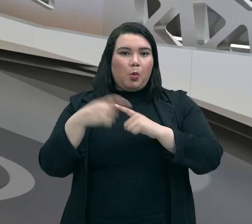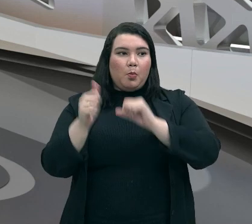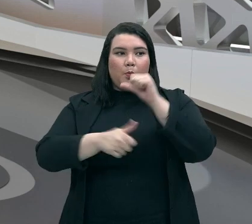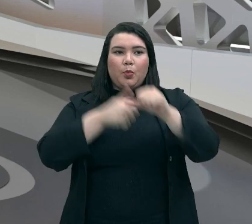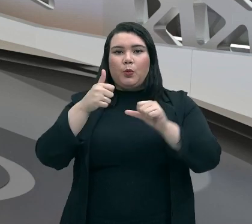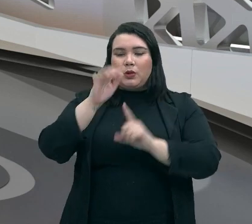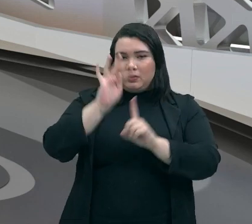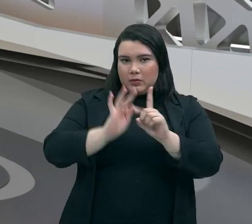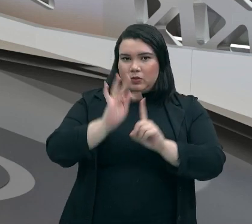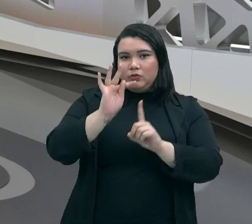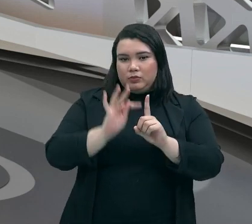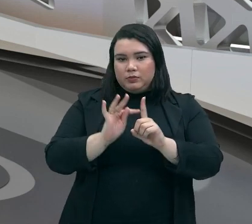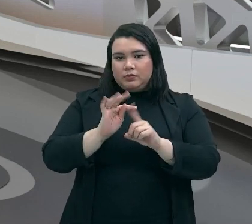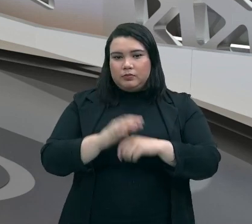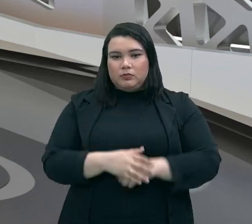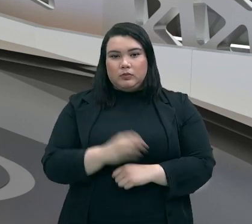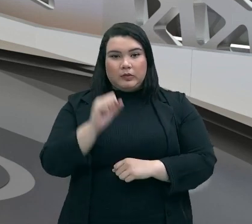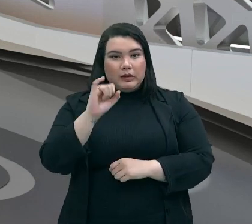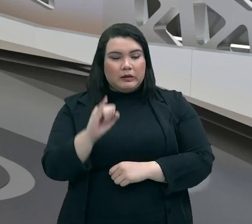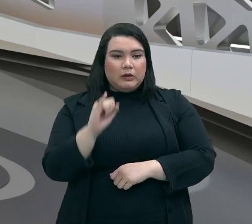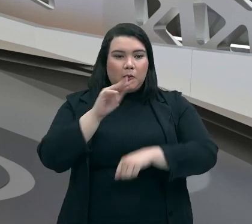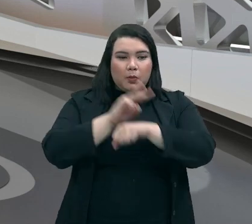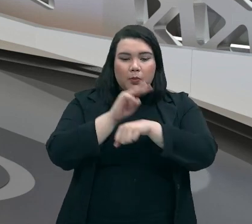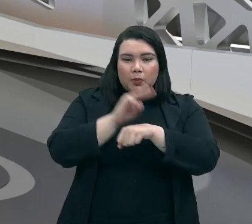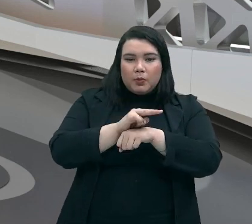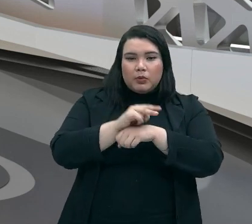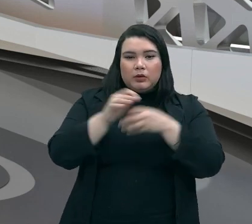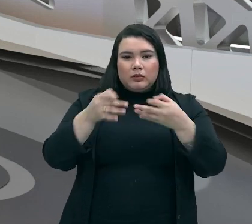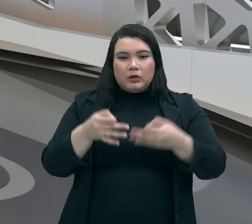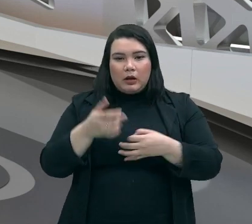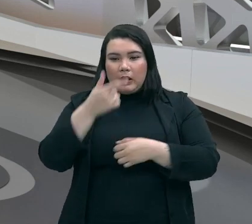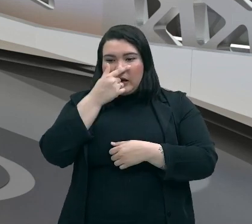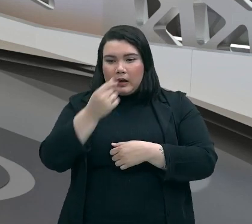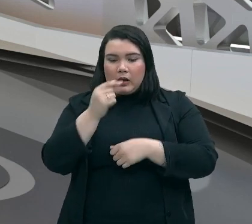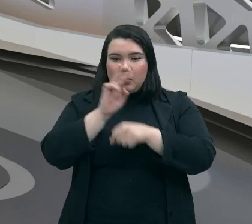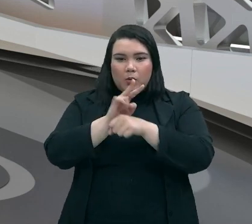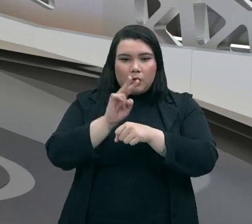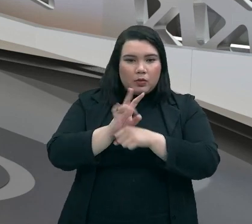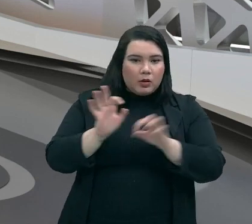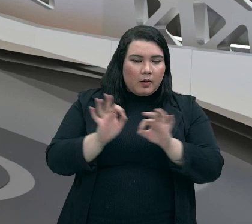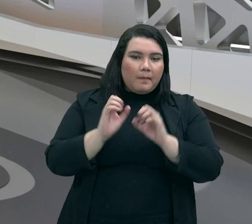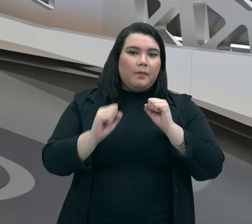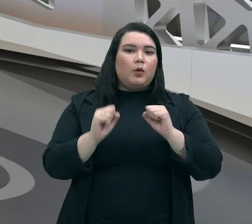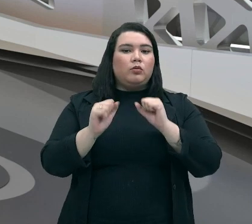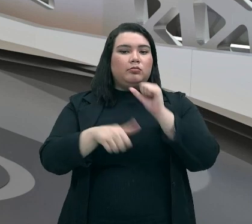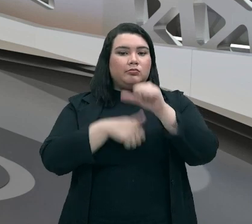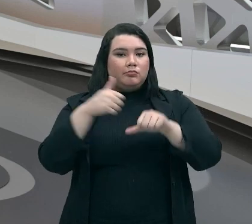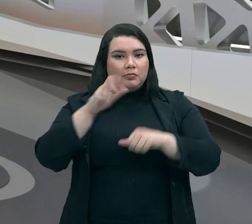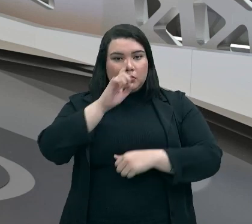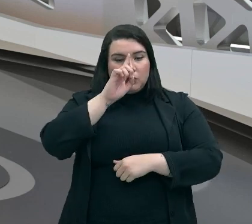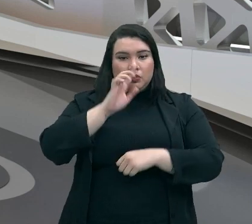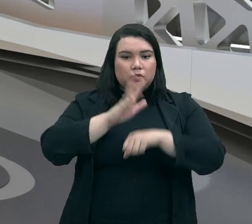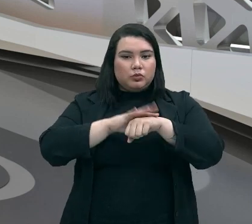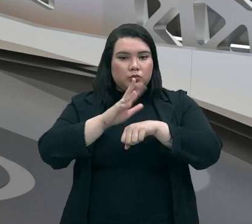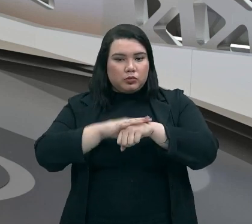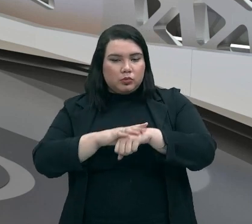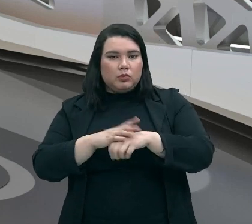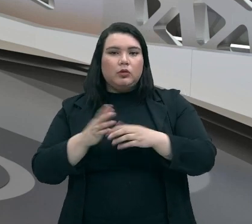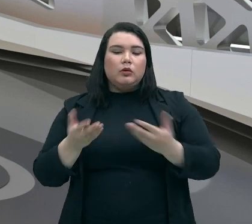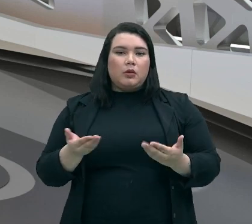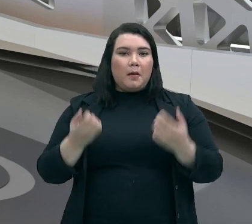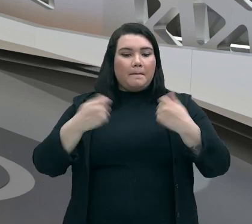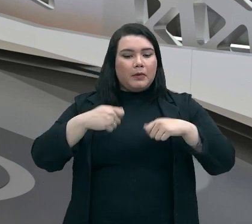temperatura. E caso não for cuidado, uma gripe não for cuidada, pode virar uma pneumonia, uma asma que não